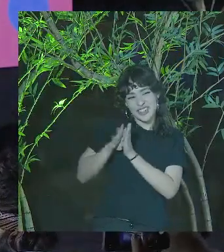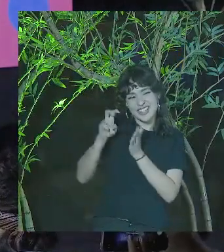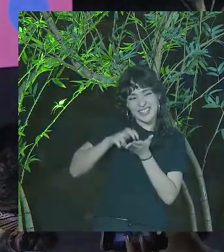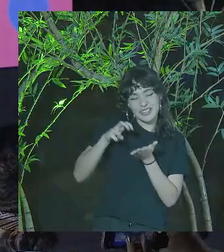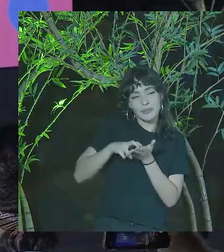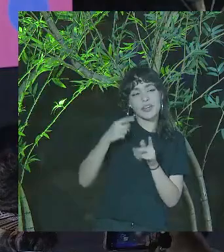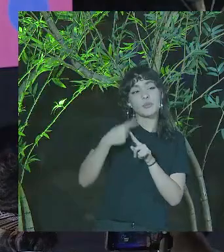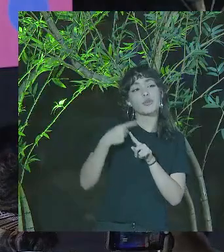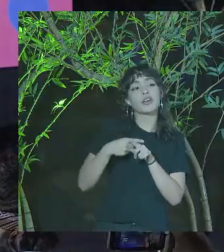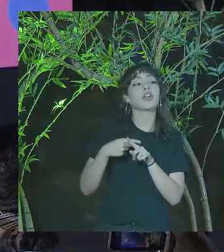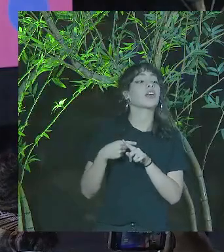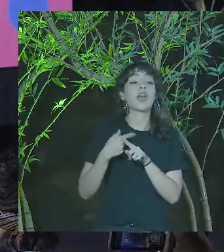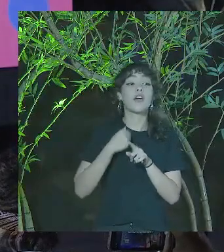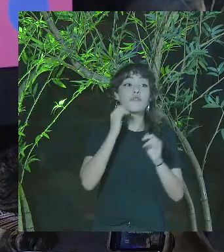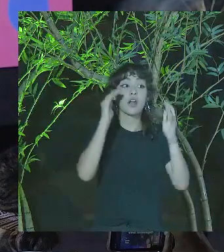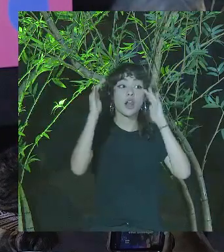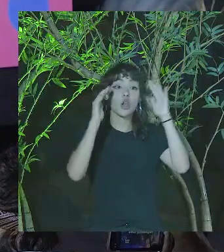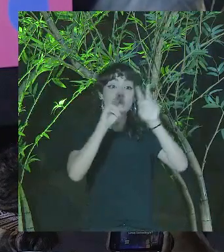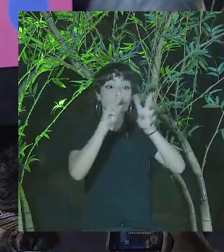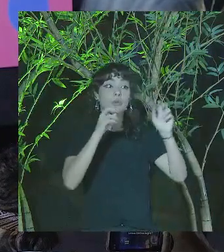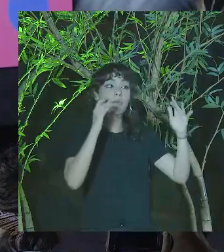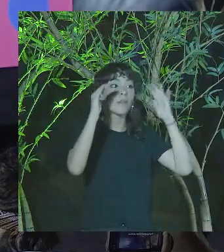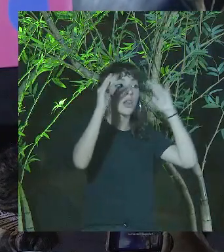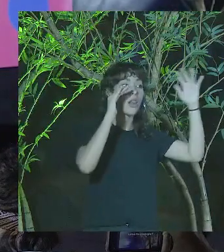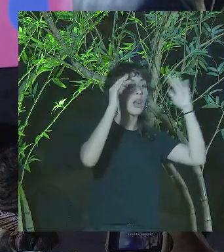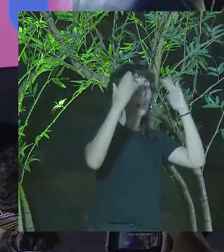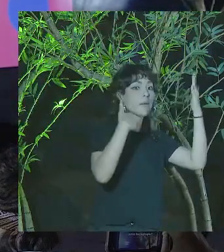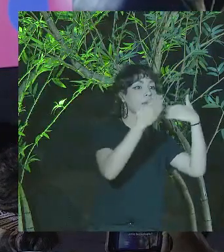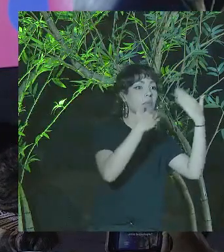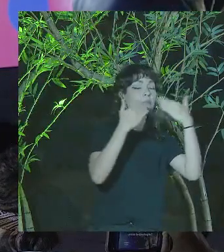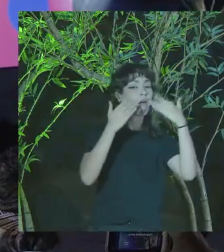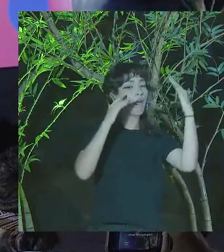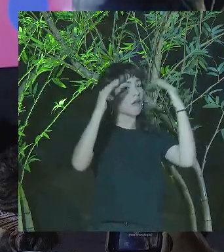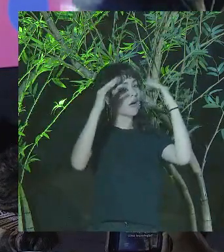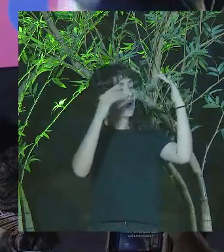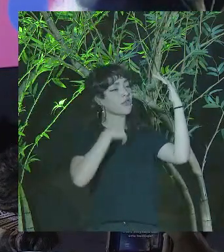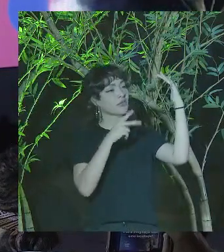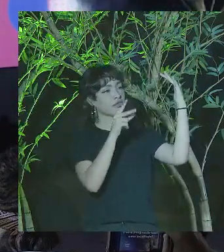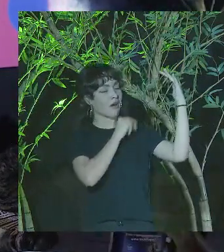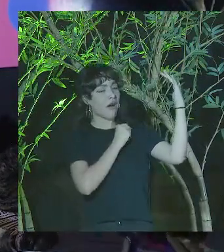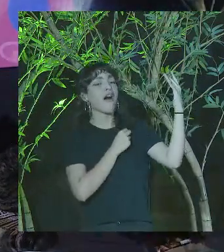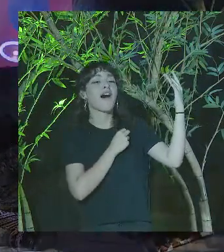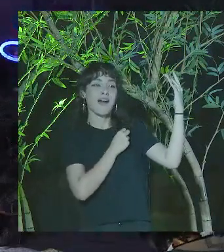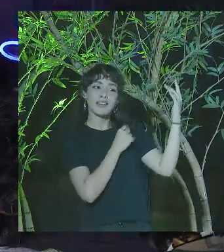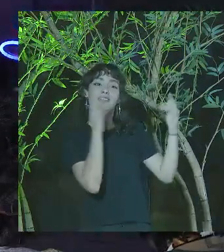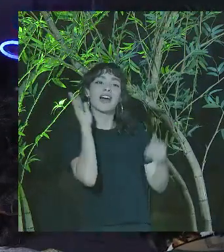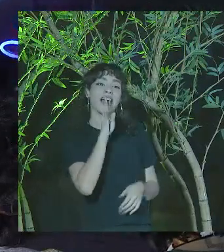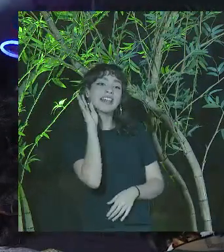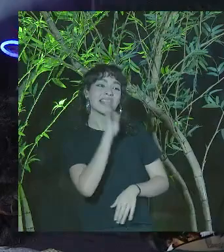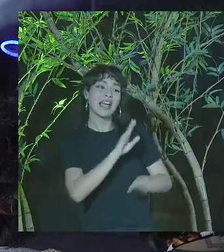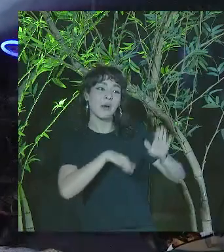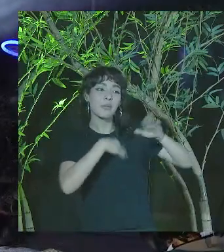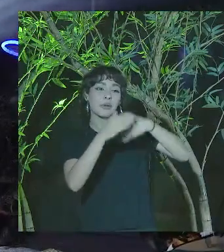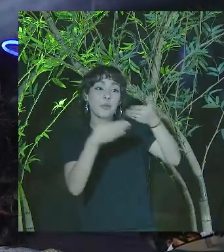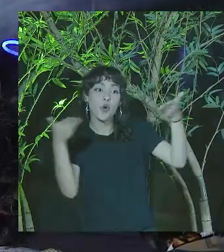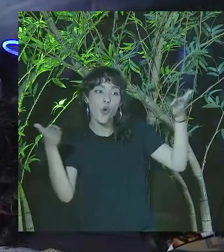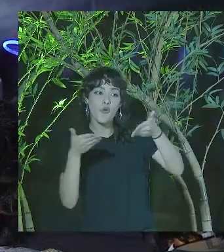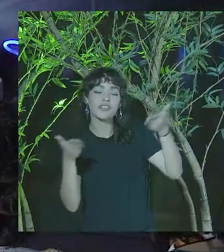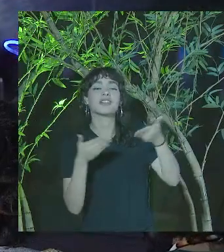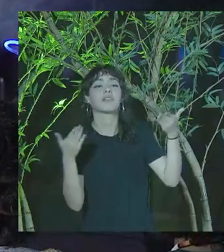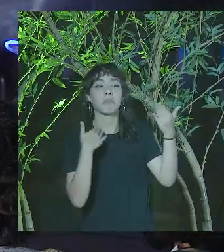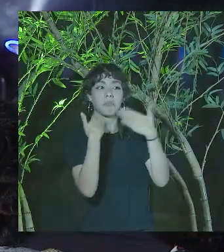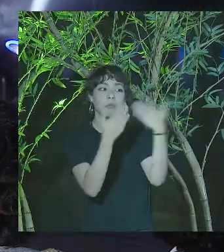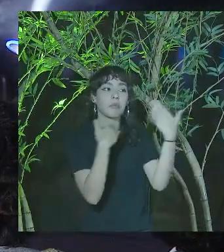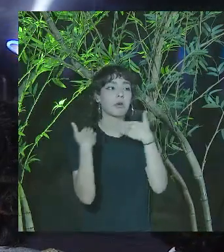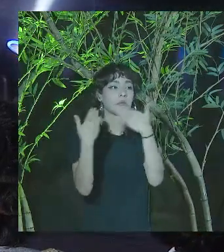falando sobre imaginação. E aí eu falei, olha, isso é um esquenta para a nossa conversa de agora. Eu só preciso